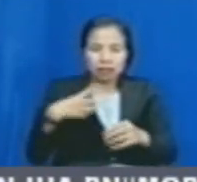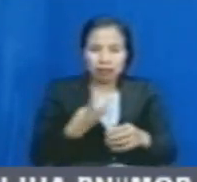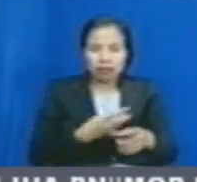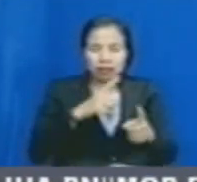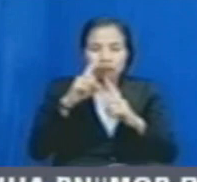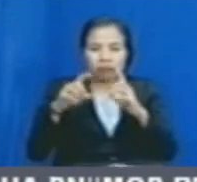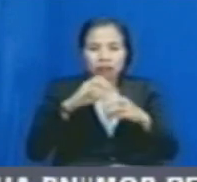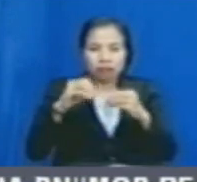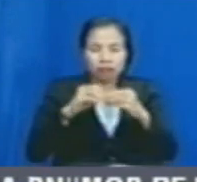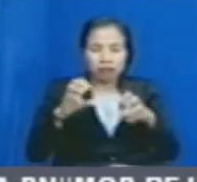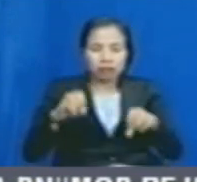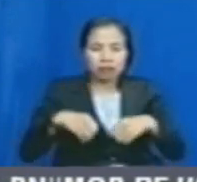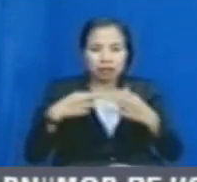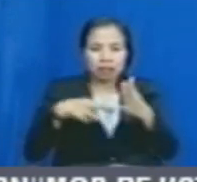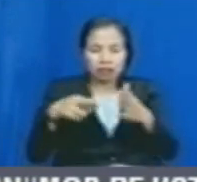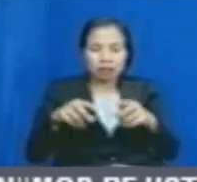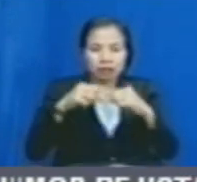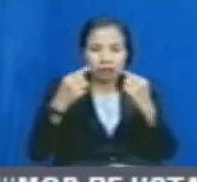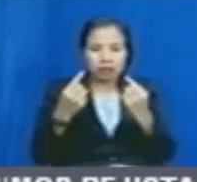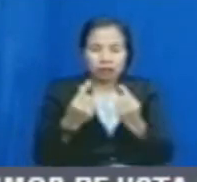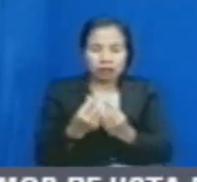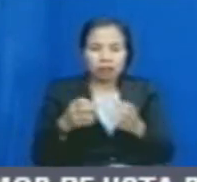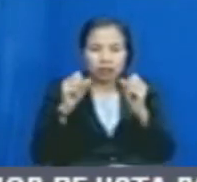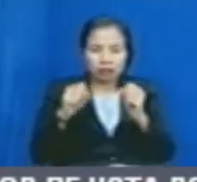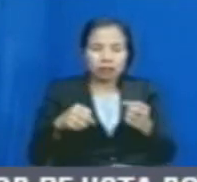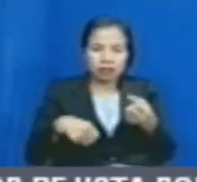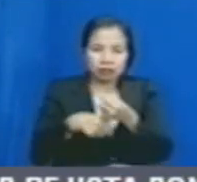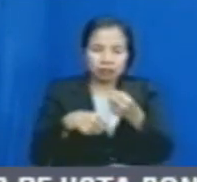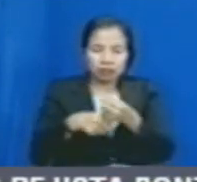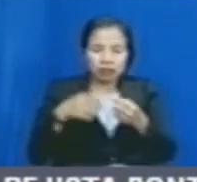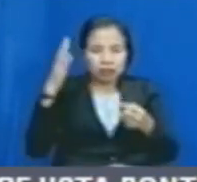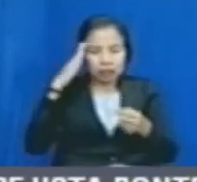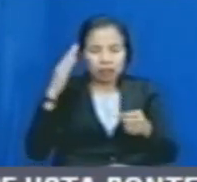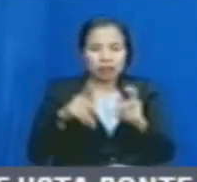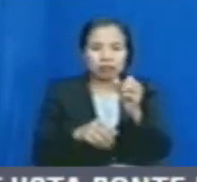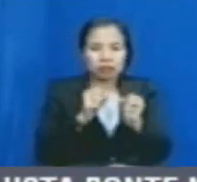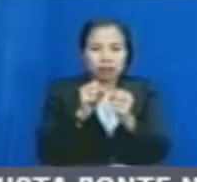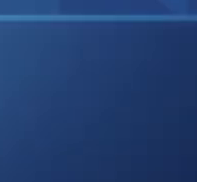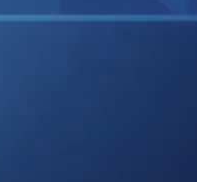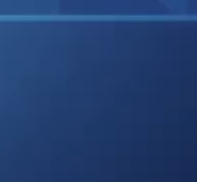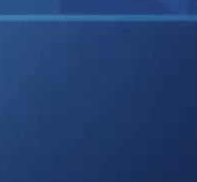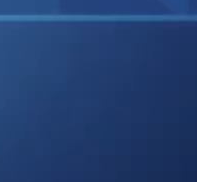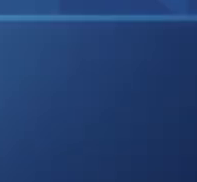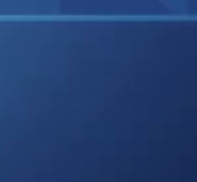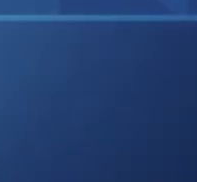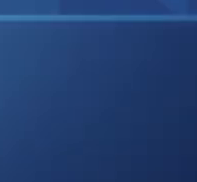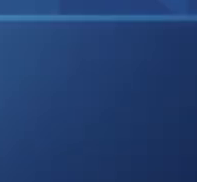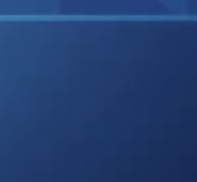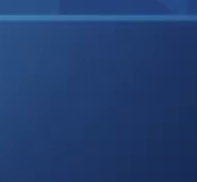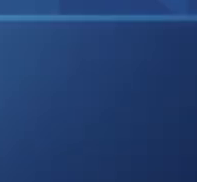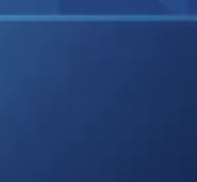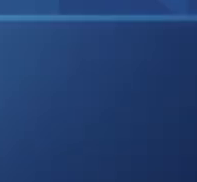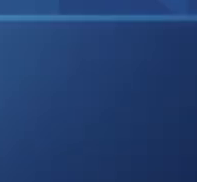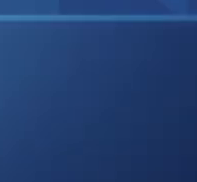kono ba mecanismo regularização ba artes marciais, atu ne bele contribui ba edificação sociedade da ni memaka cívico.